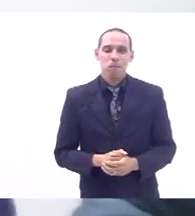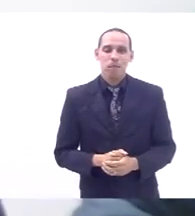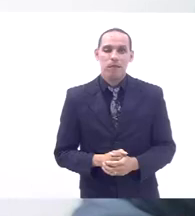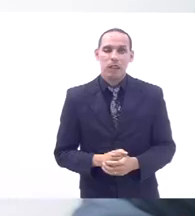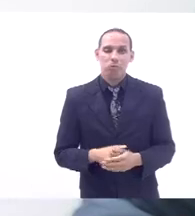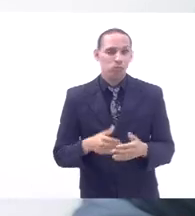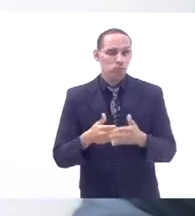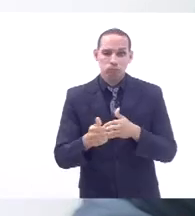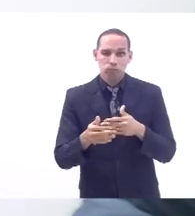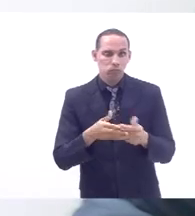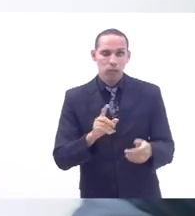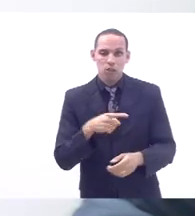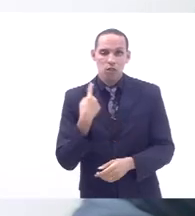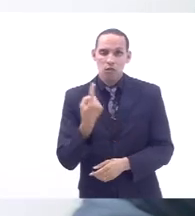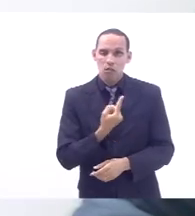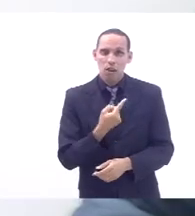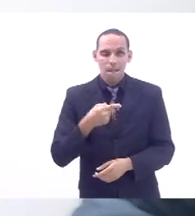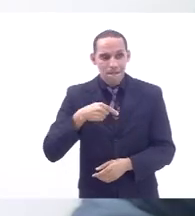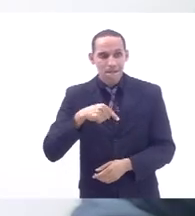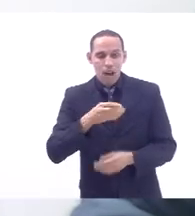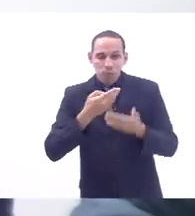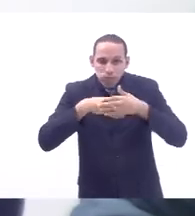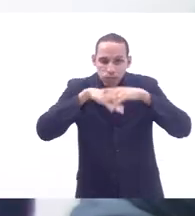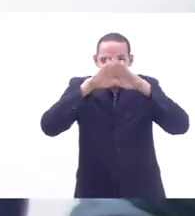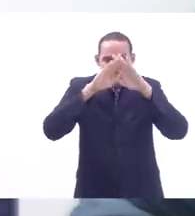Mesmo quando formos rezar na frente dos nossos orixá,